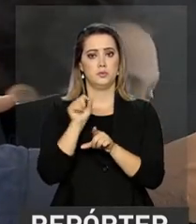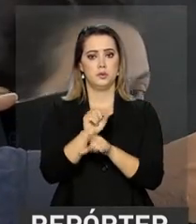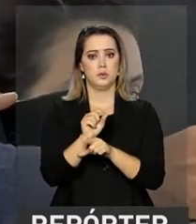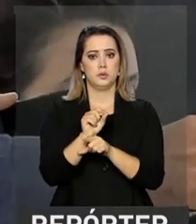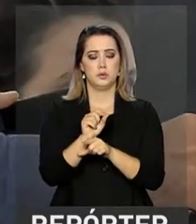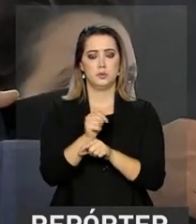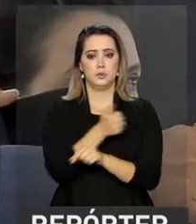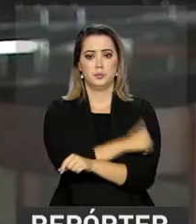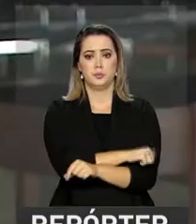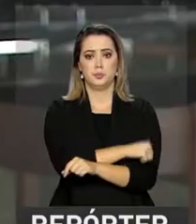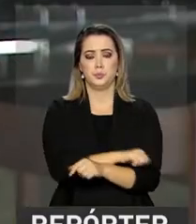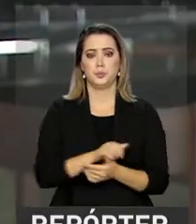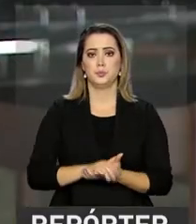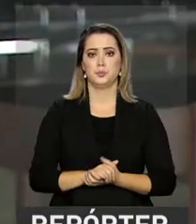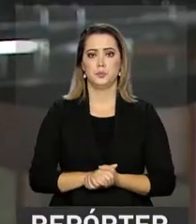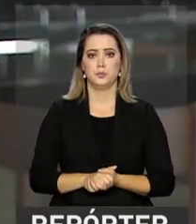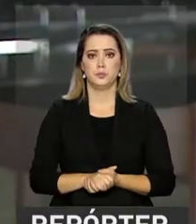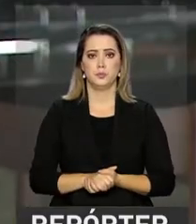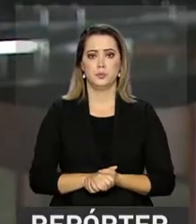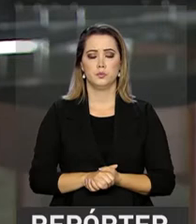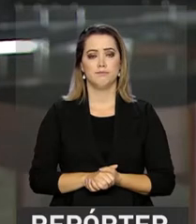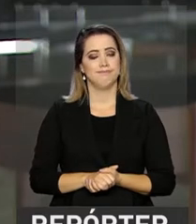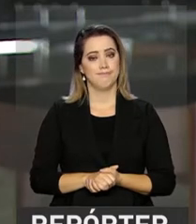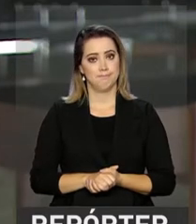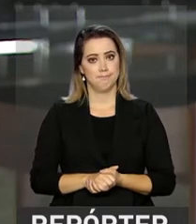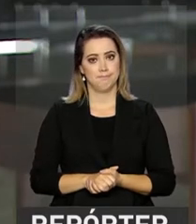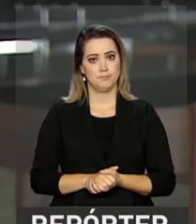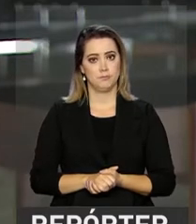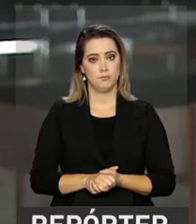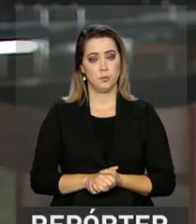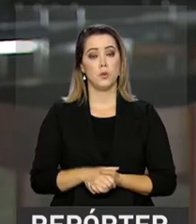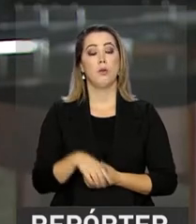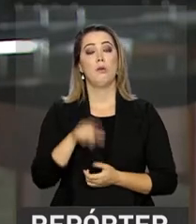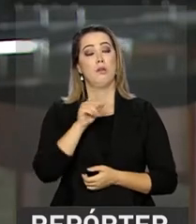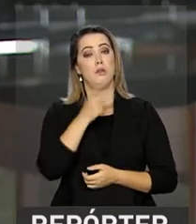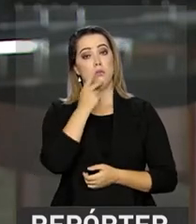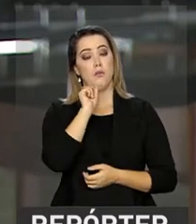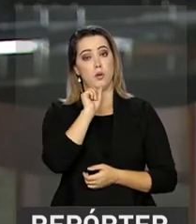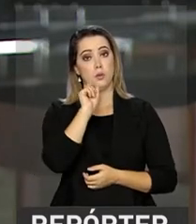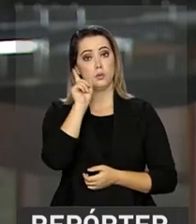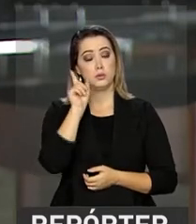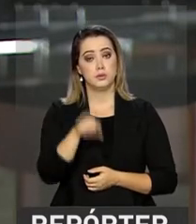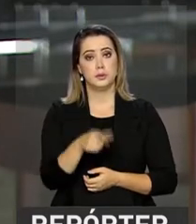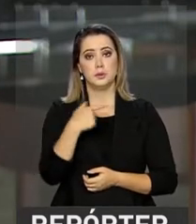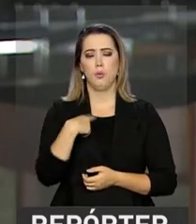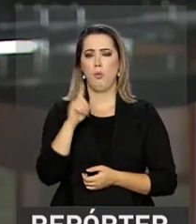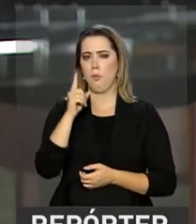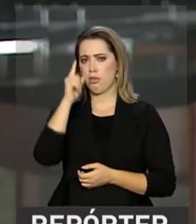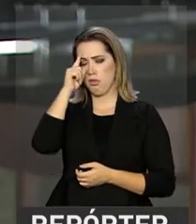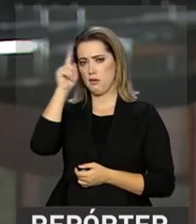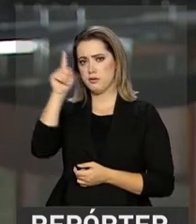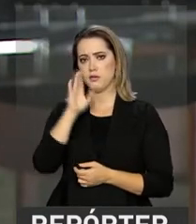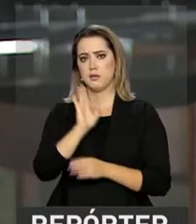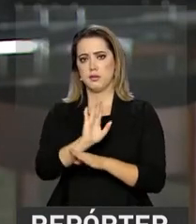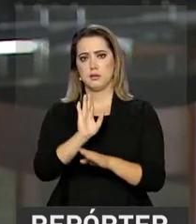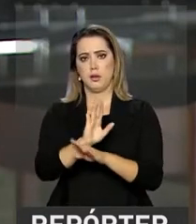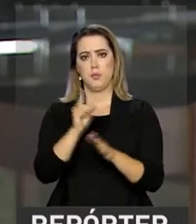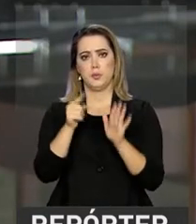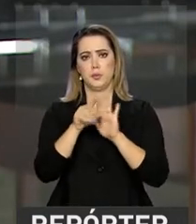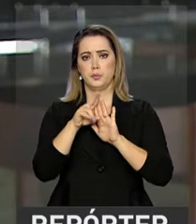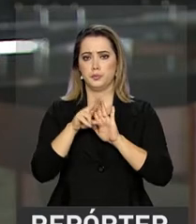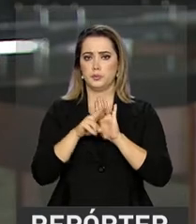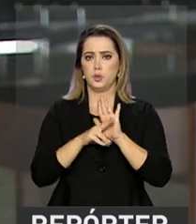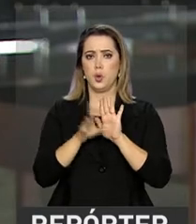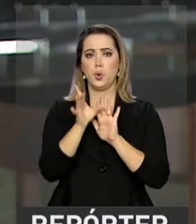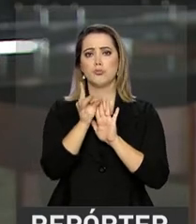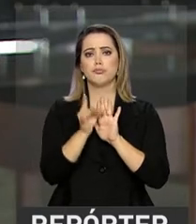rio segundo o ministro uma das idéias é que o governo apóie um calendário